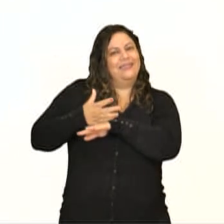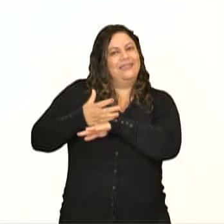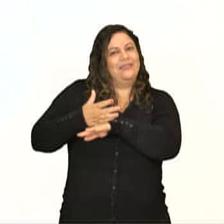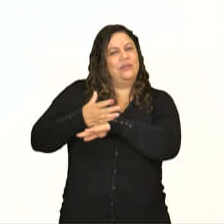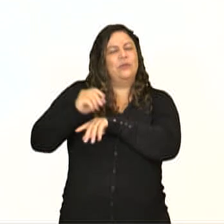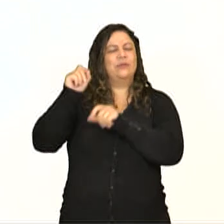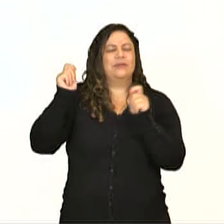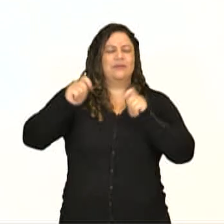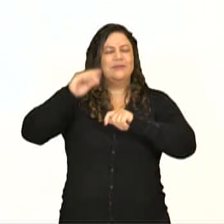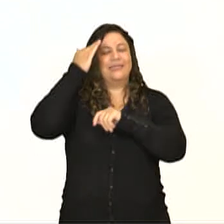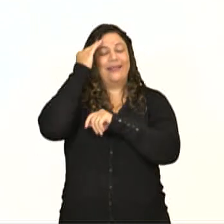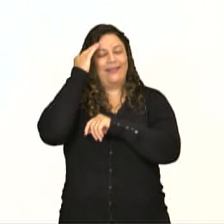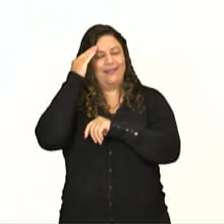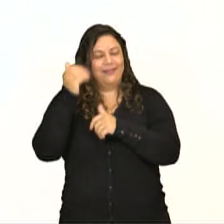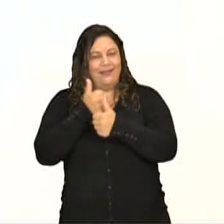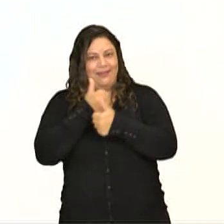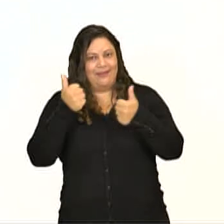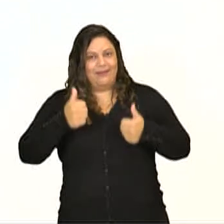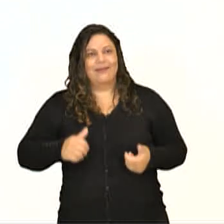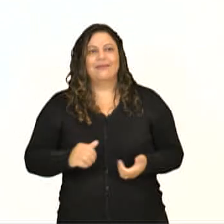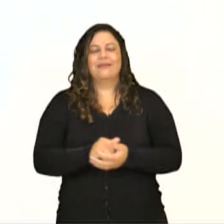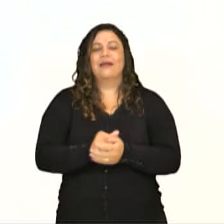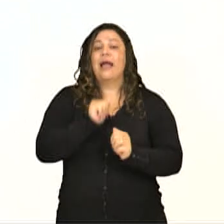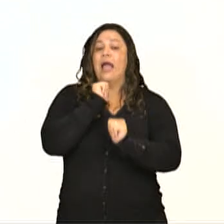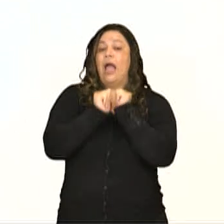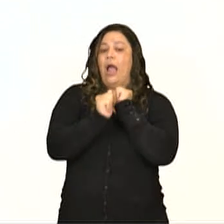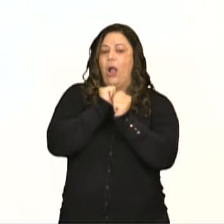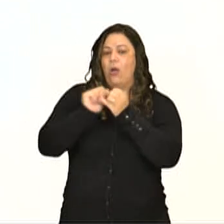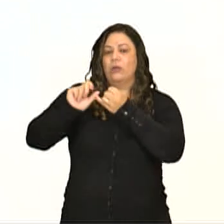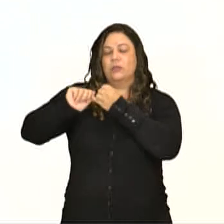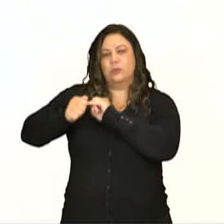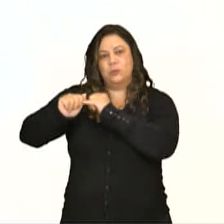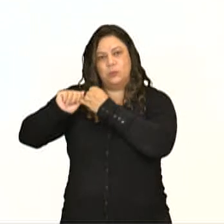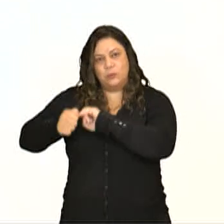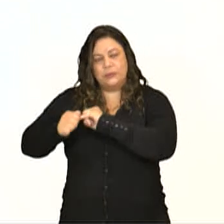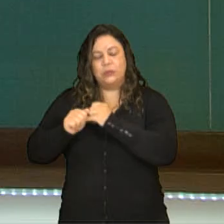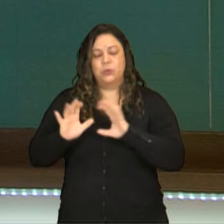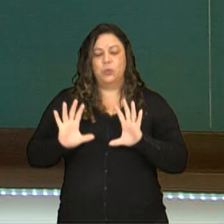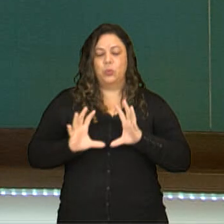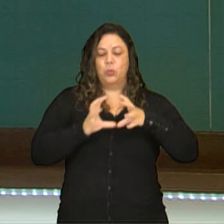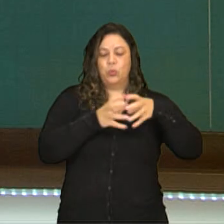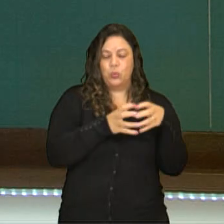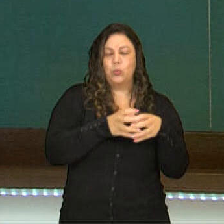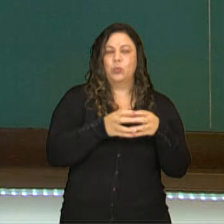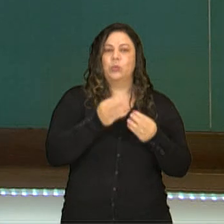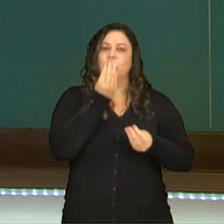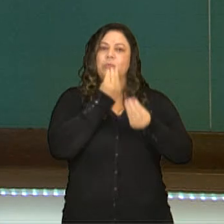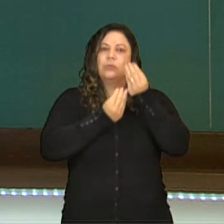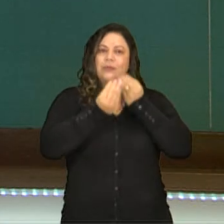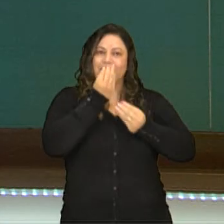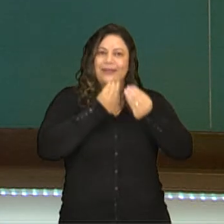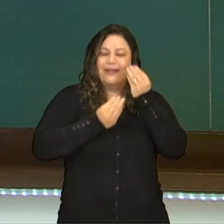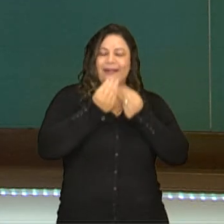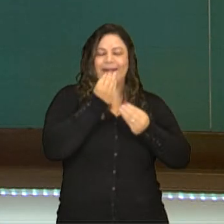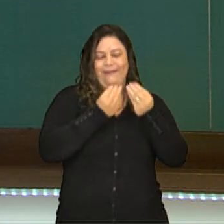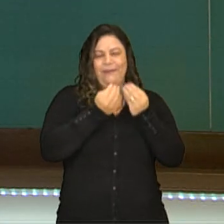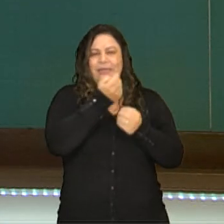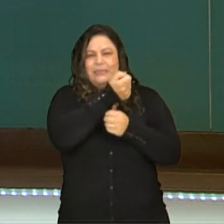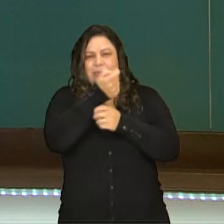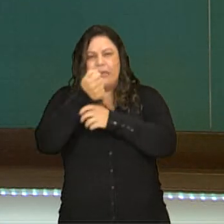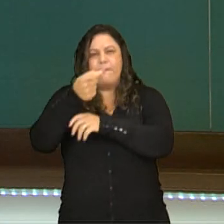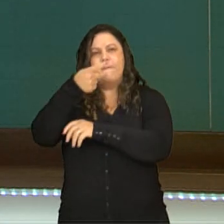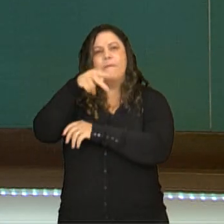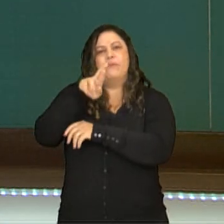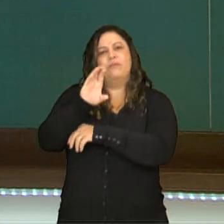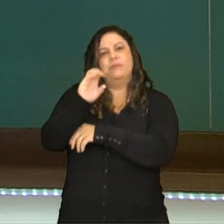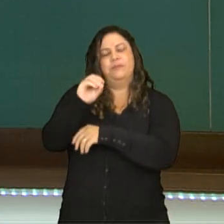hein? A dupla arroz e feijão faz parte do grupo de alimentos minimamente processados. Isso quer dizer